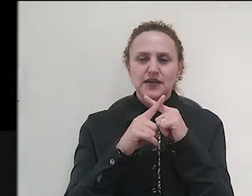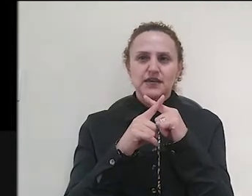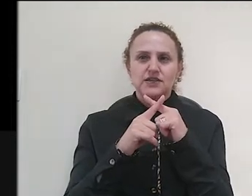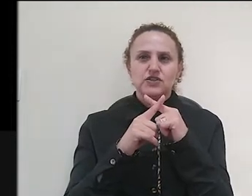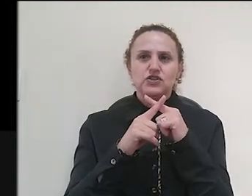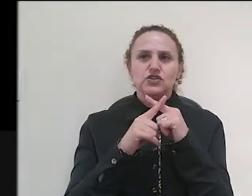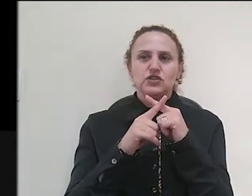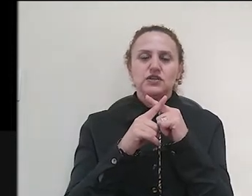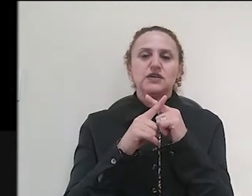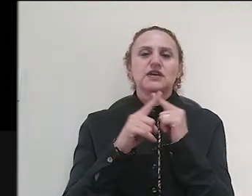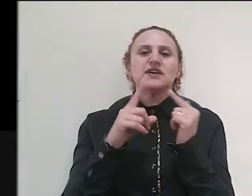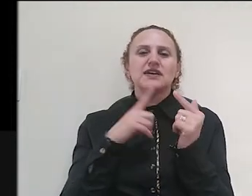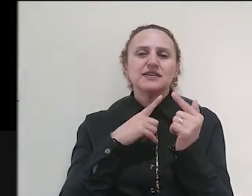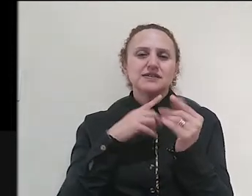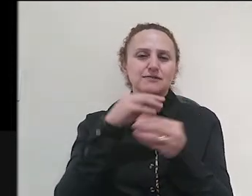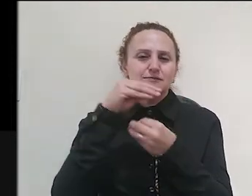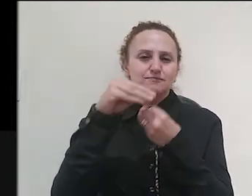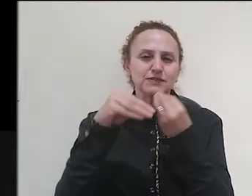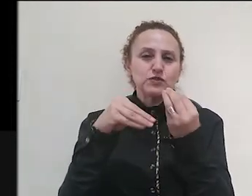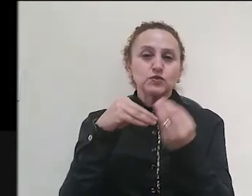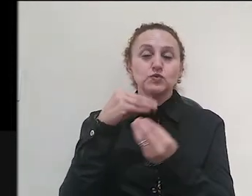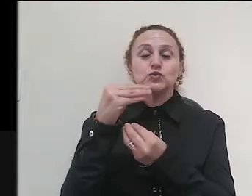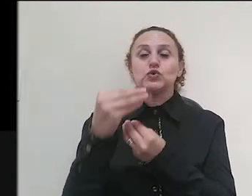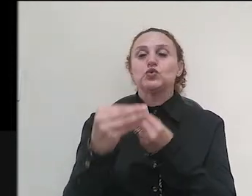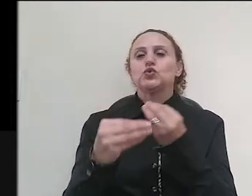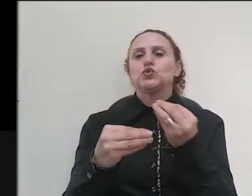excesso de detalhes, esse excesso de forma.